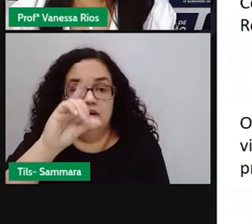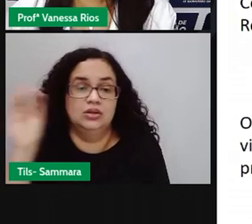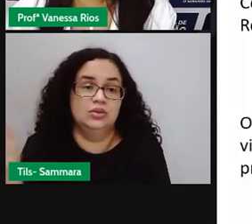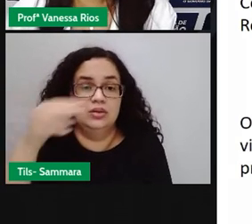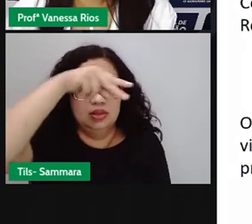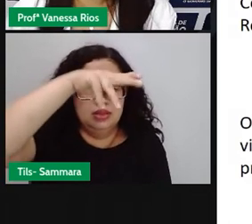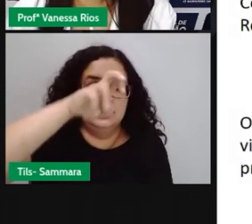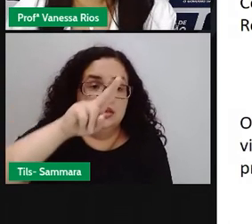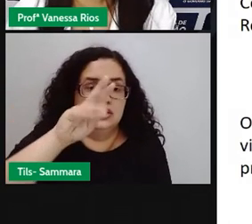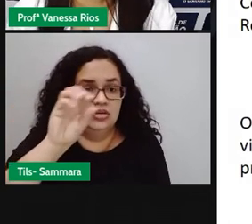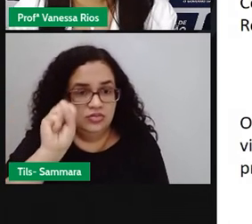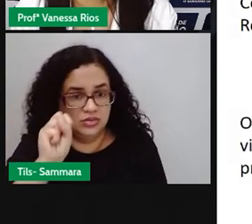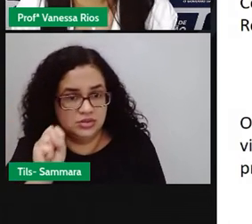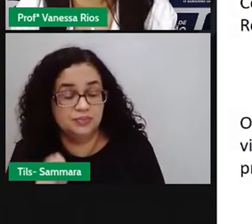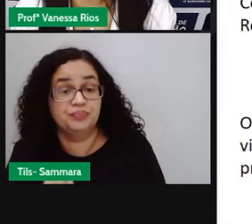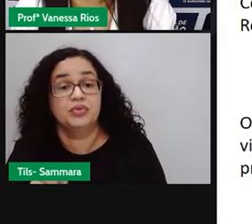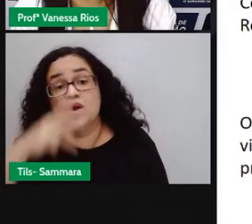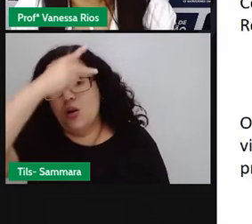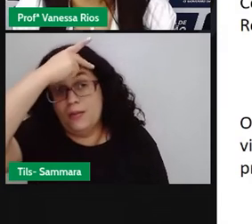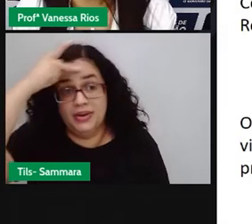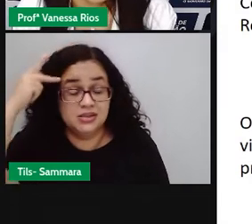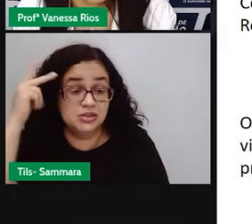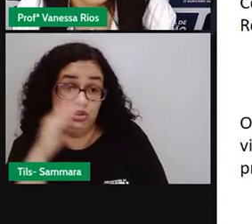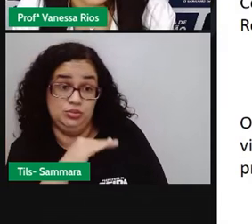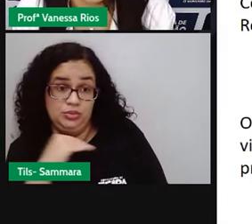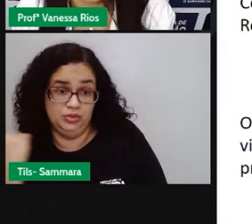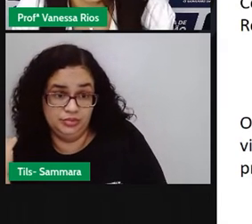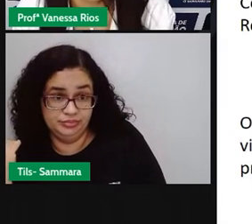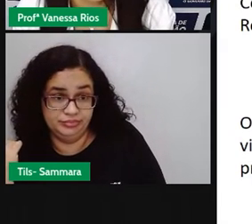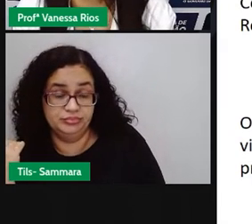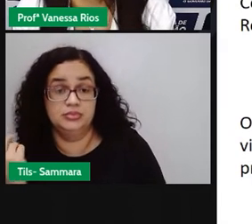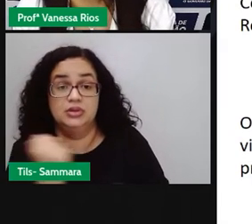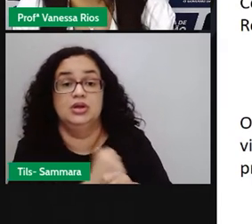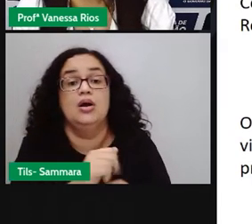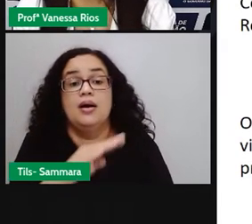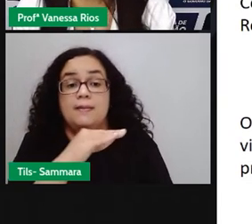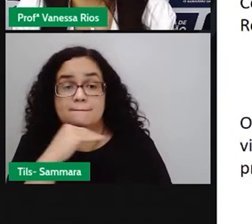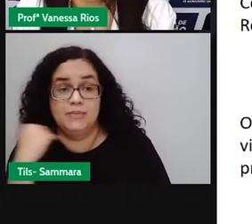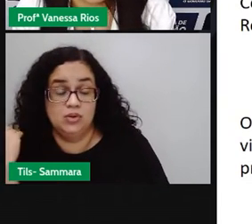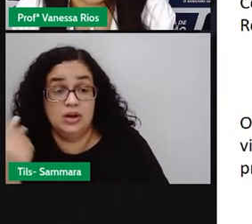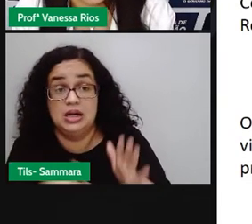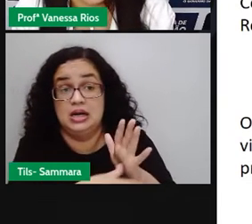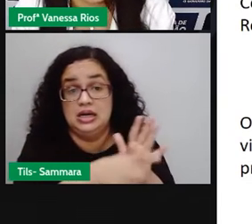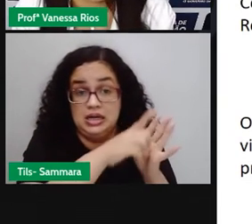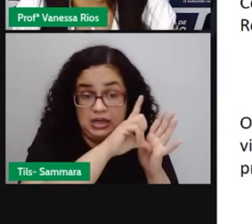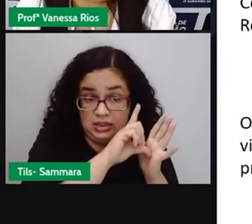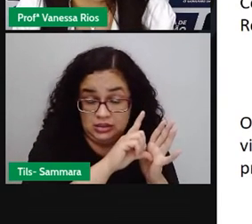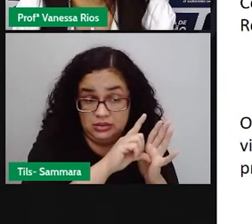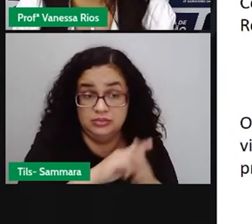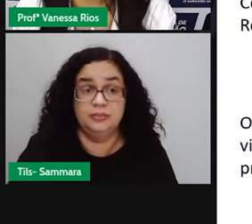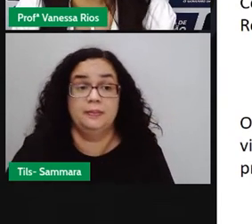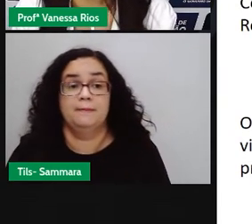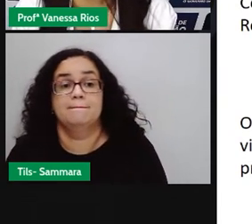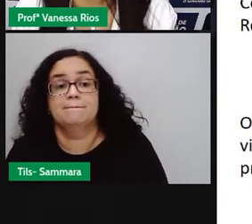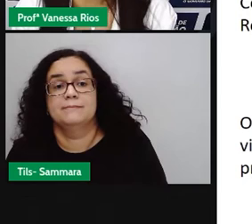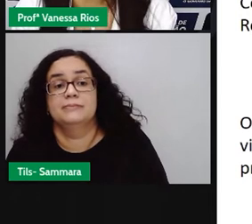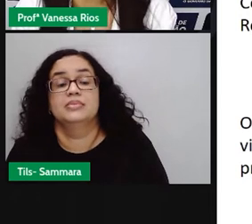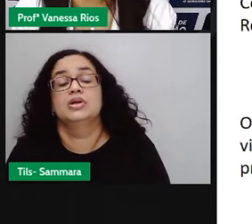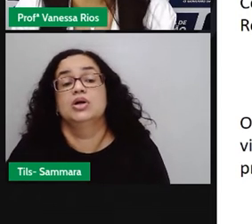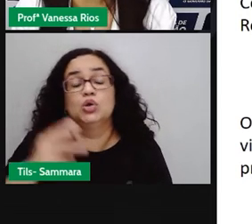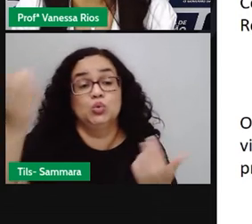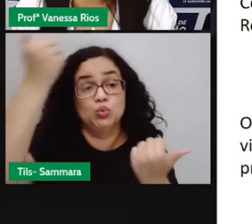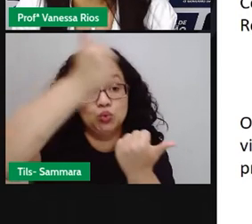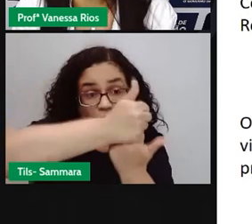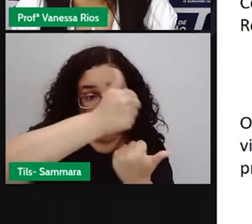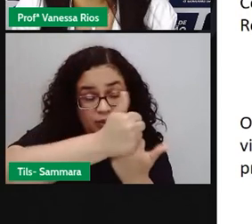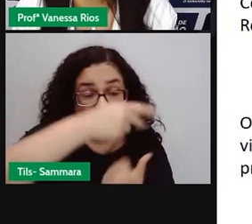Mas aí, o presidente eleito morreu no mesmo ano, ele morreu antes de tomar posse da função, e aí